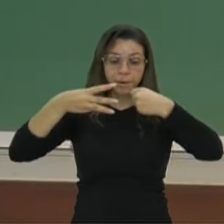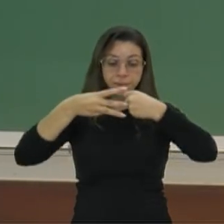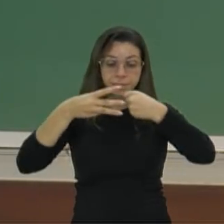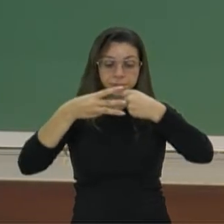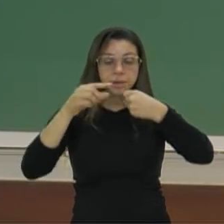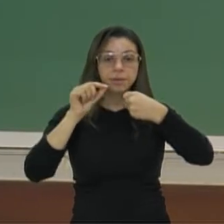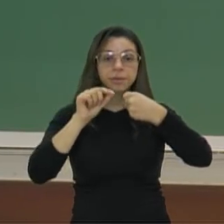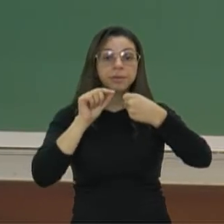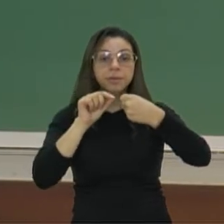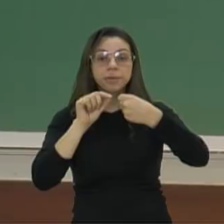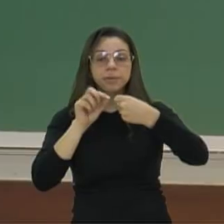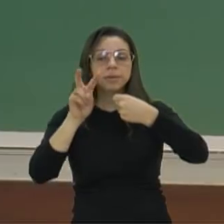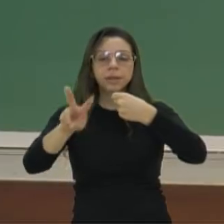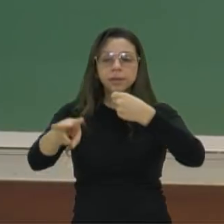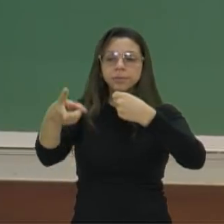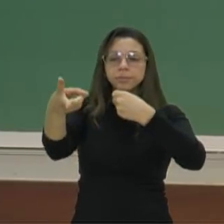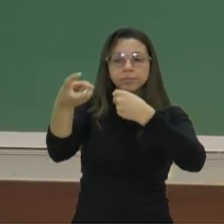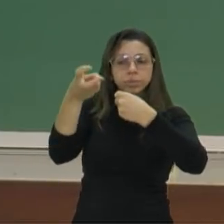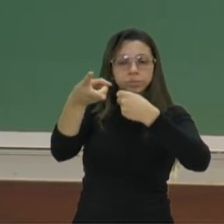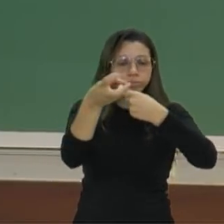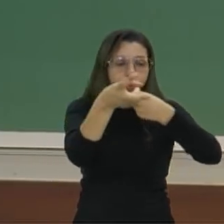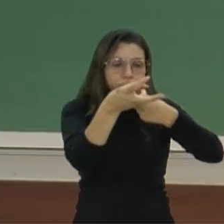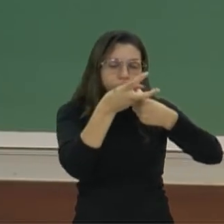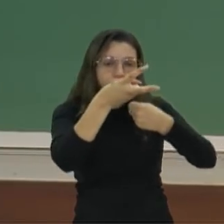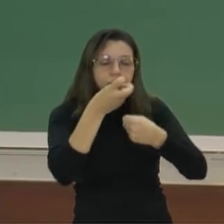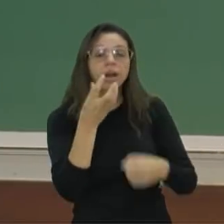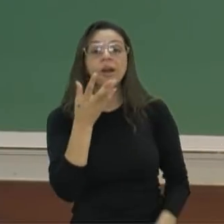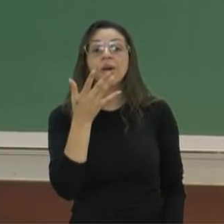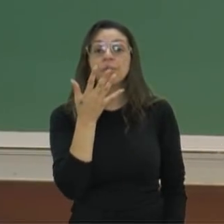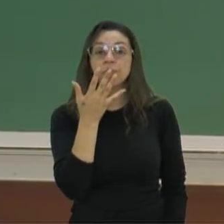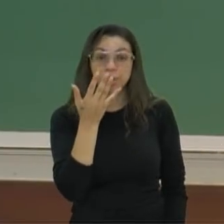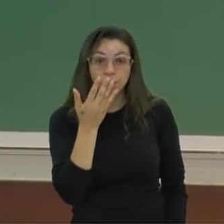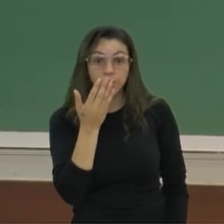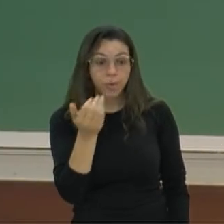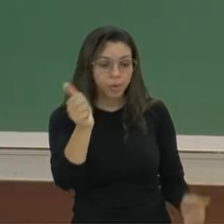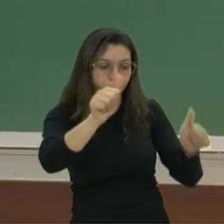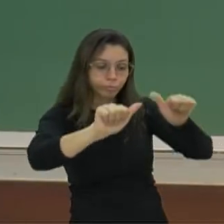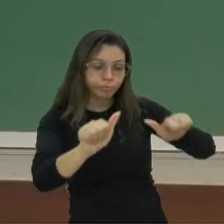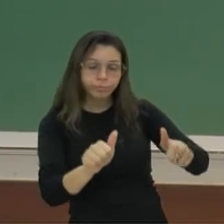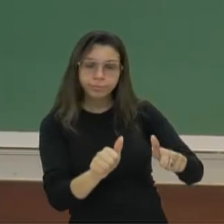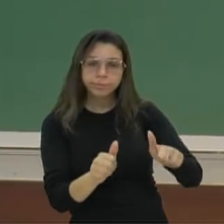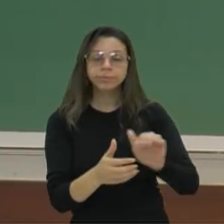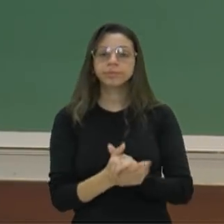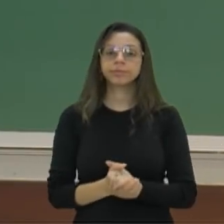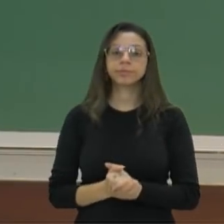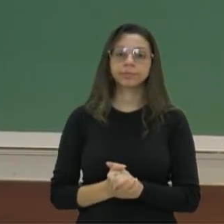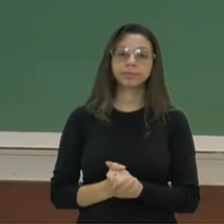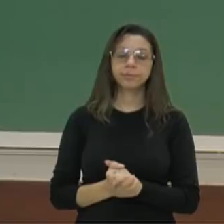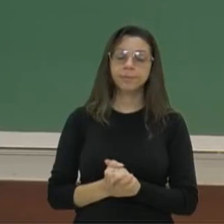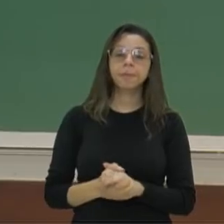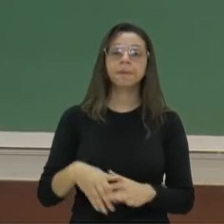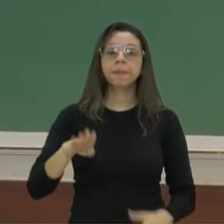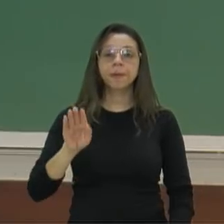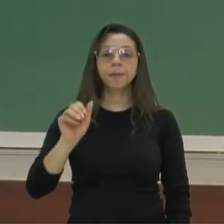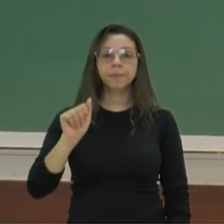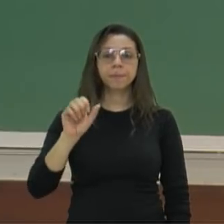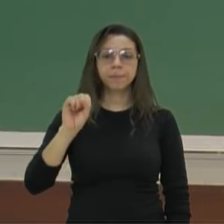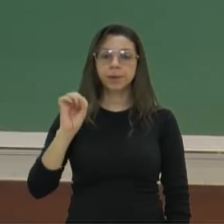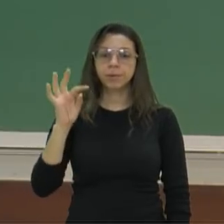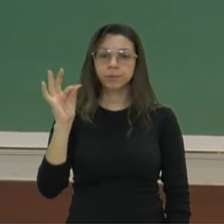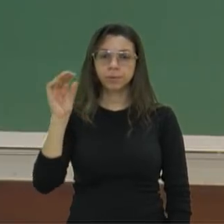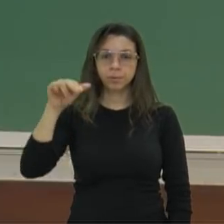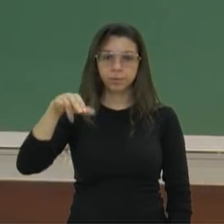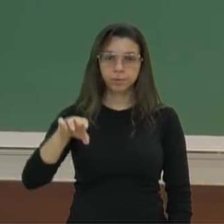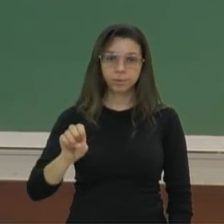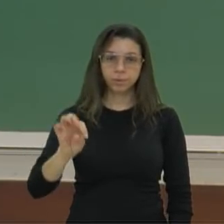vão perceber a coloração dos objetos. E os bastonetes? Bastonetes está